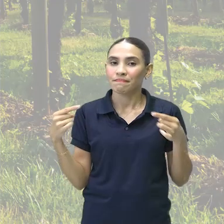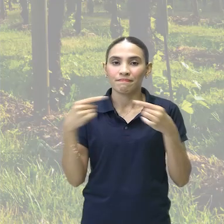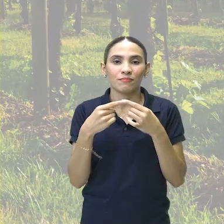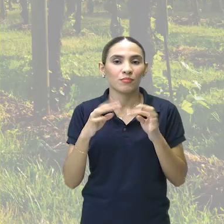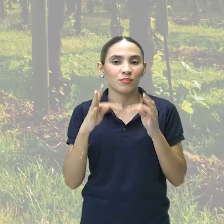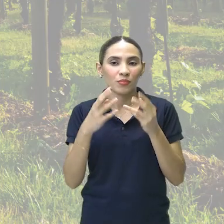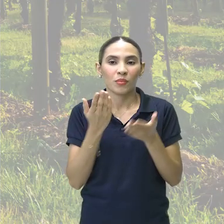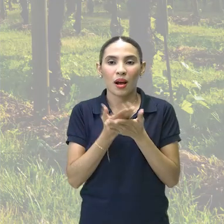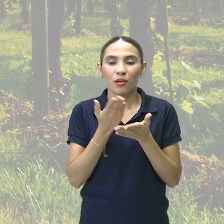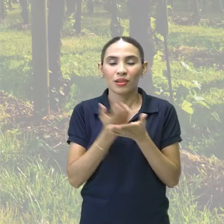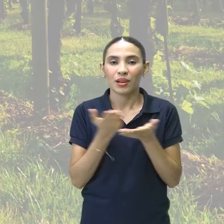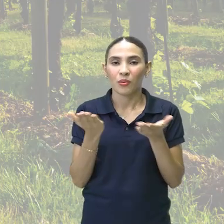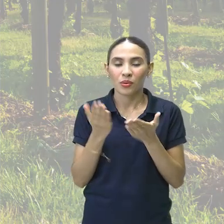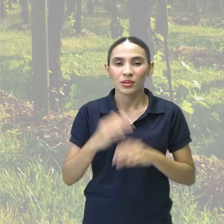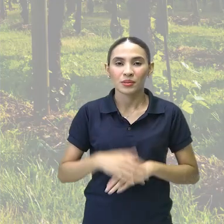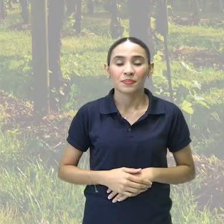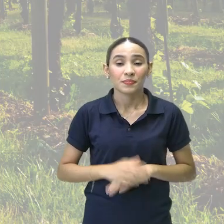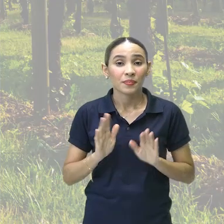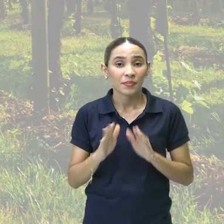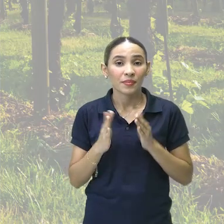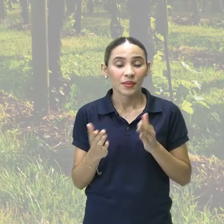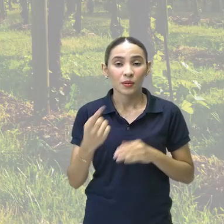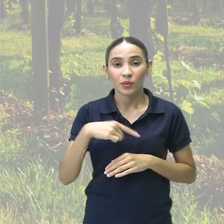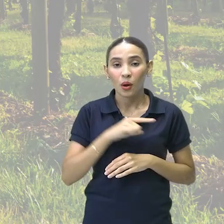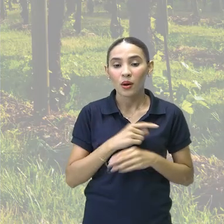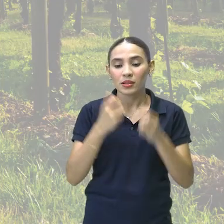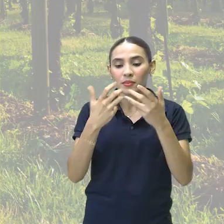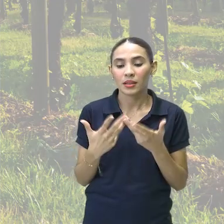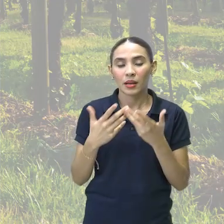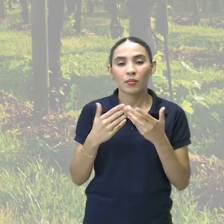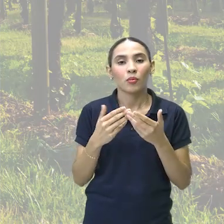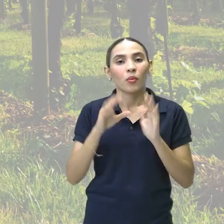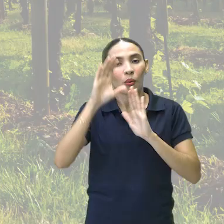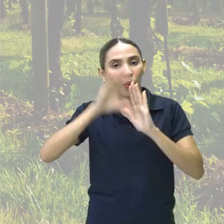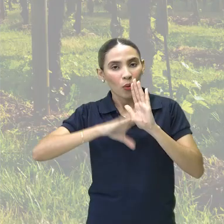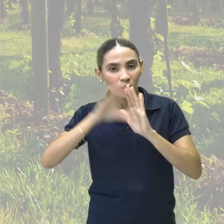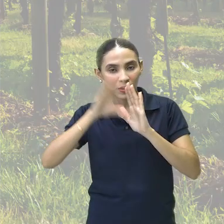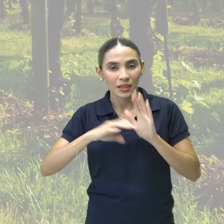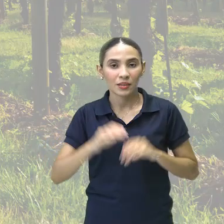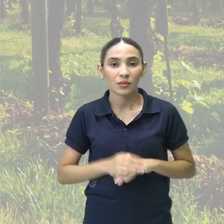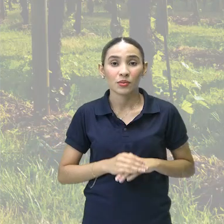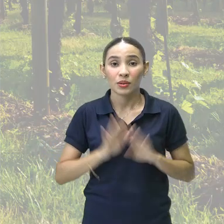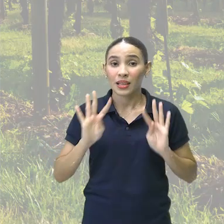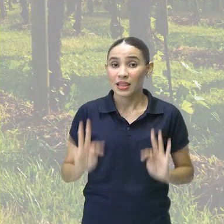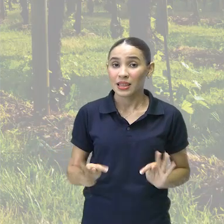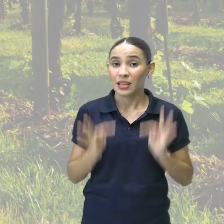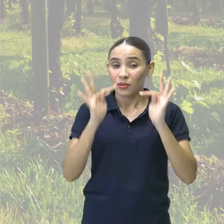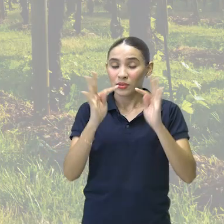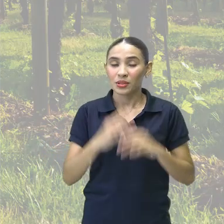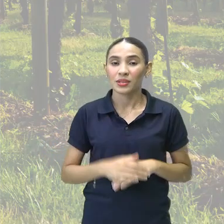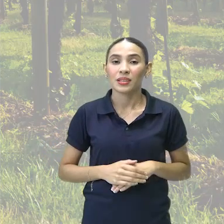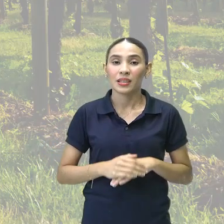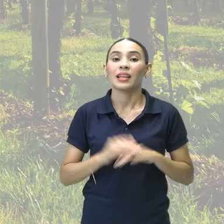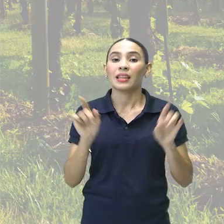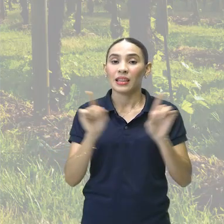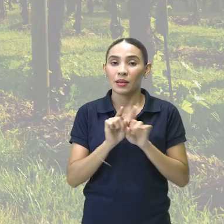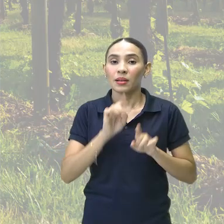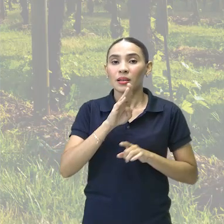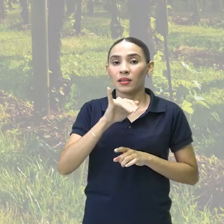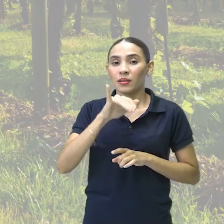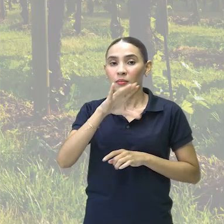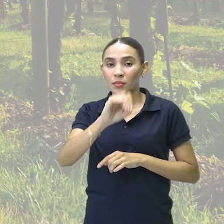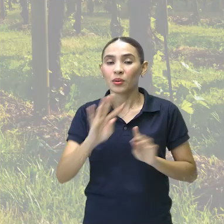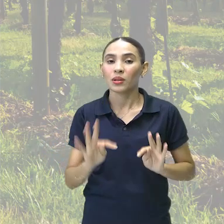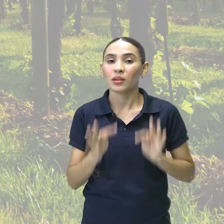com a nossa aula de hoje. Então, a gente falou sobre os conceitos de tecnologia e biotecnologia,